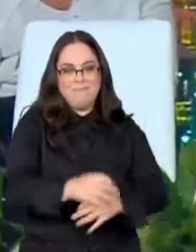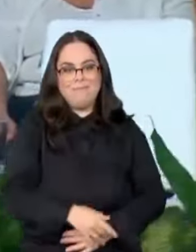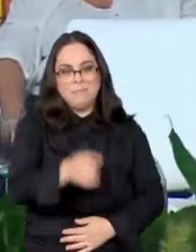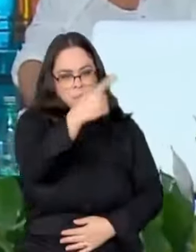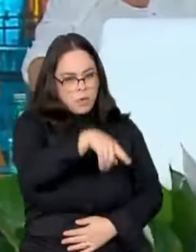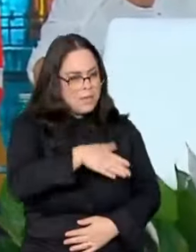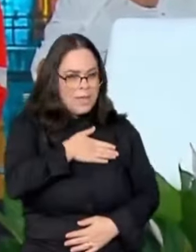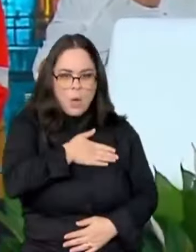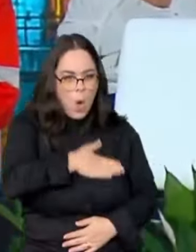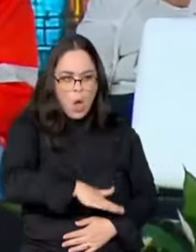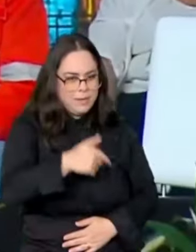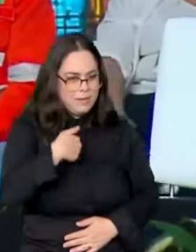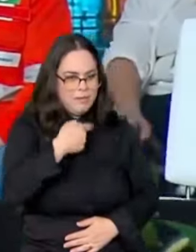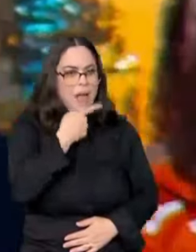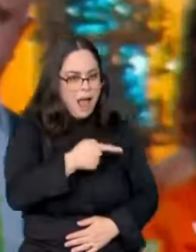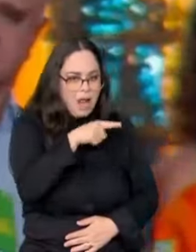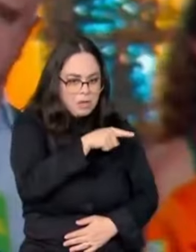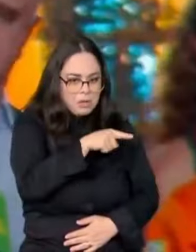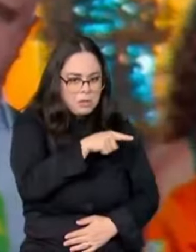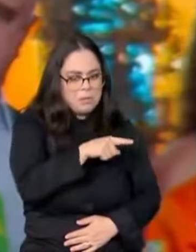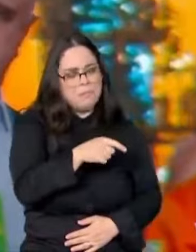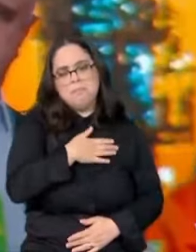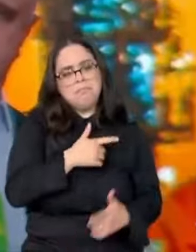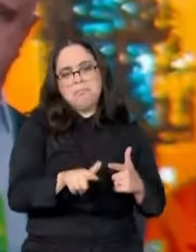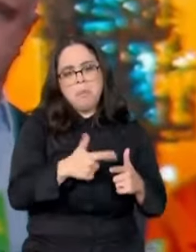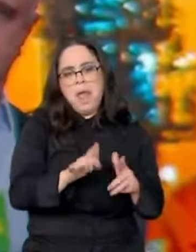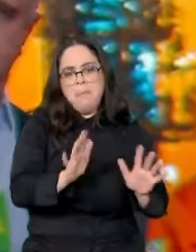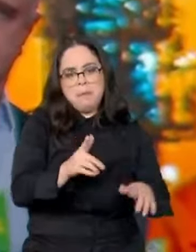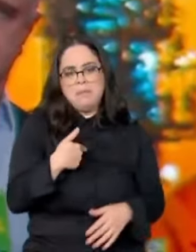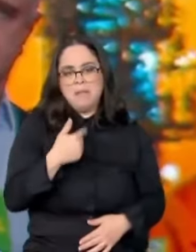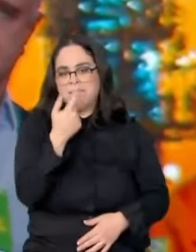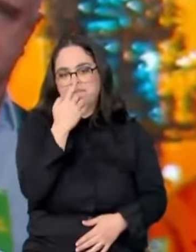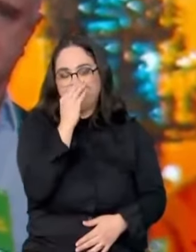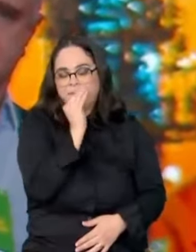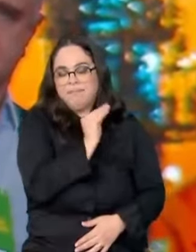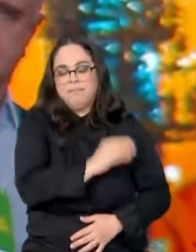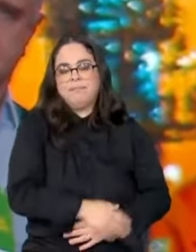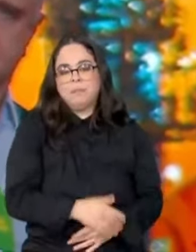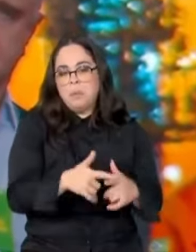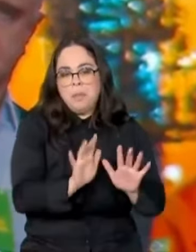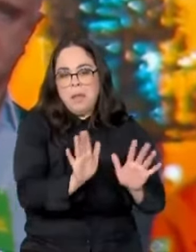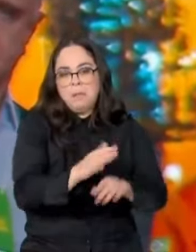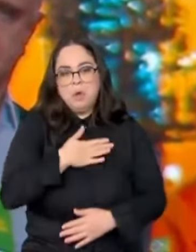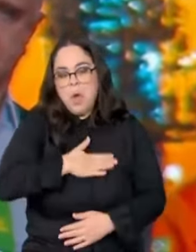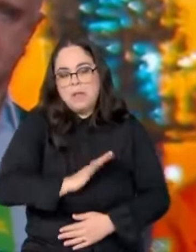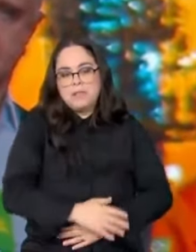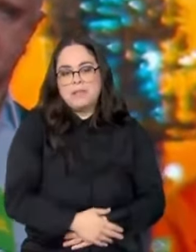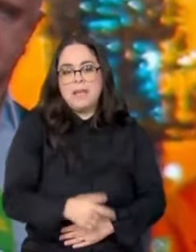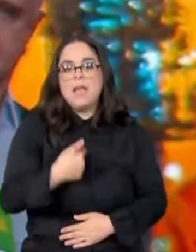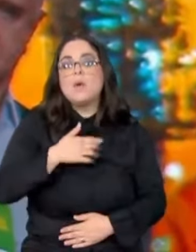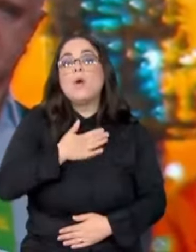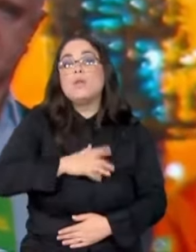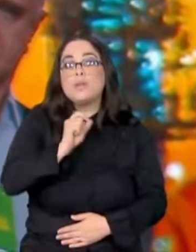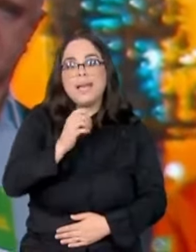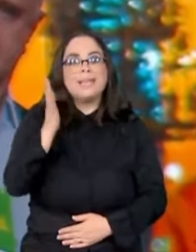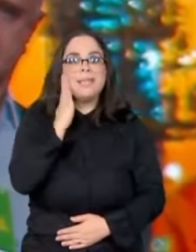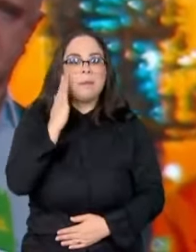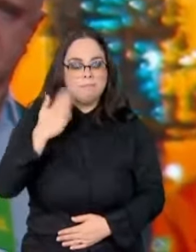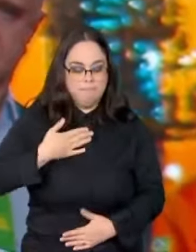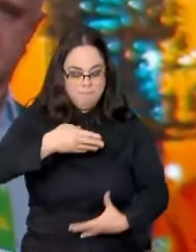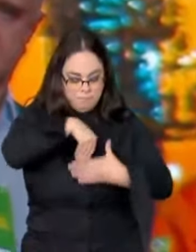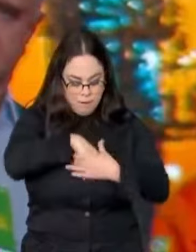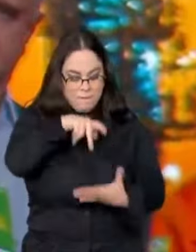que não gostam que eu falo isso, podem não gostar, que eu não me importo. O que eu gosto é de saber que eu estou com a